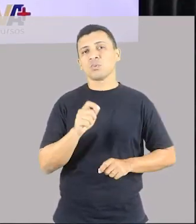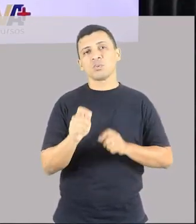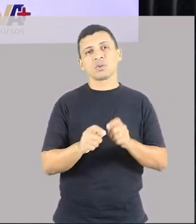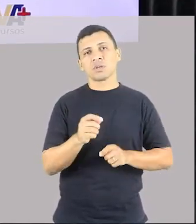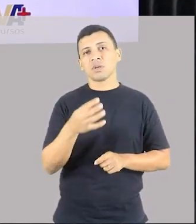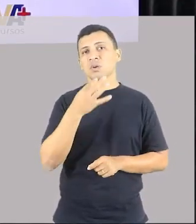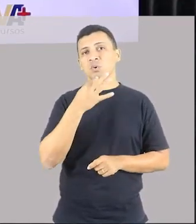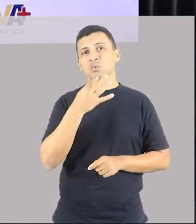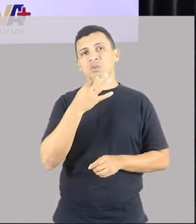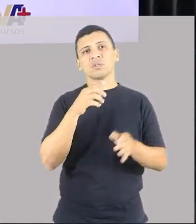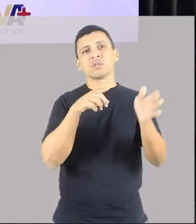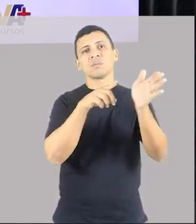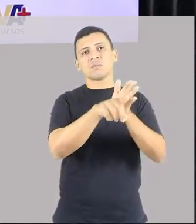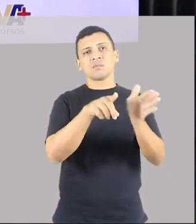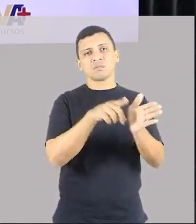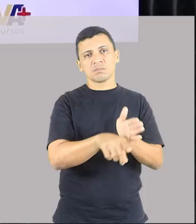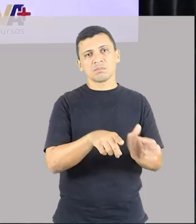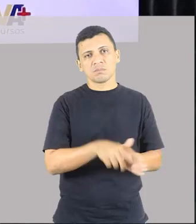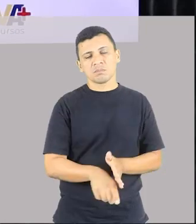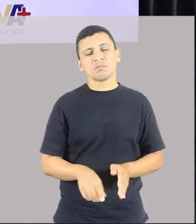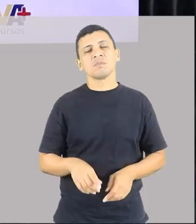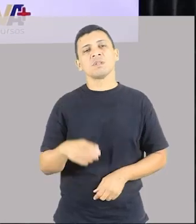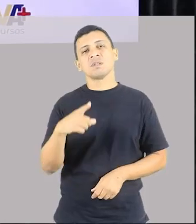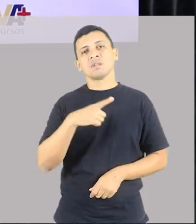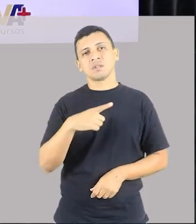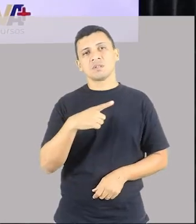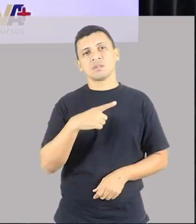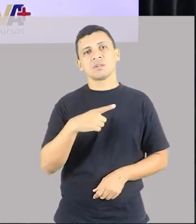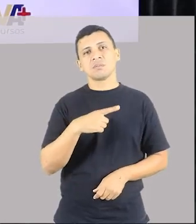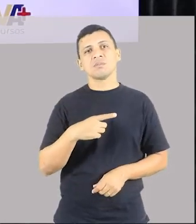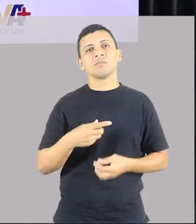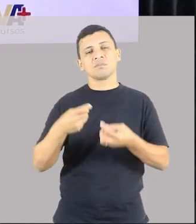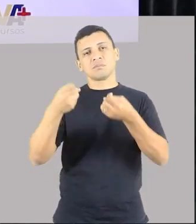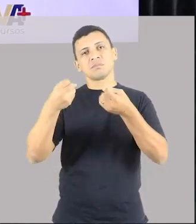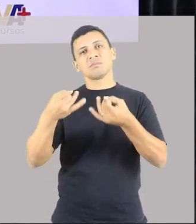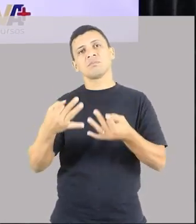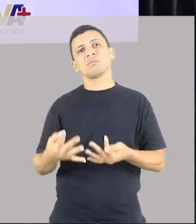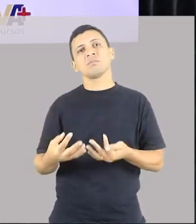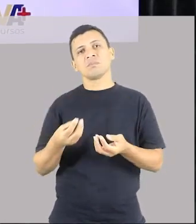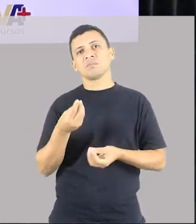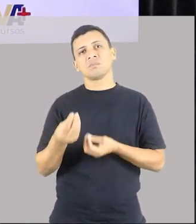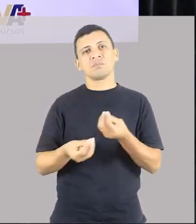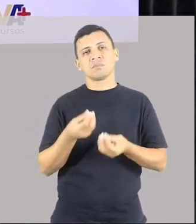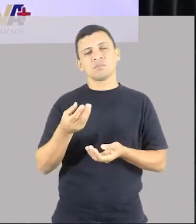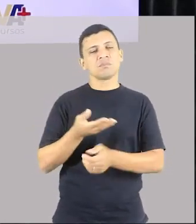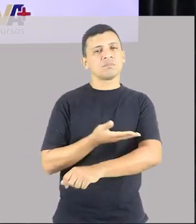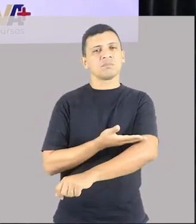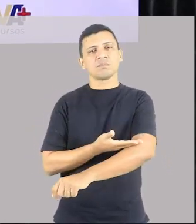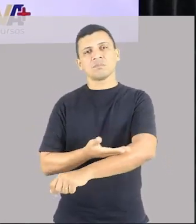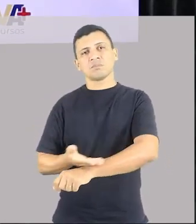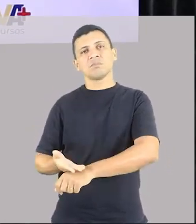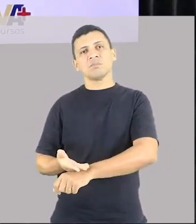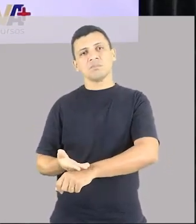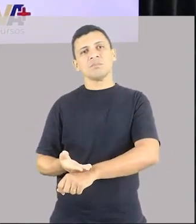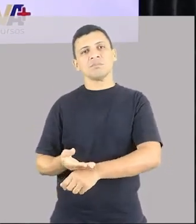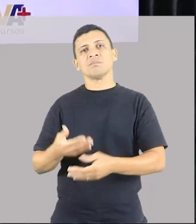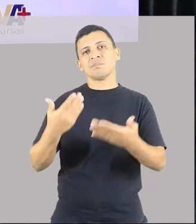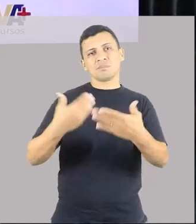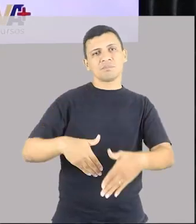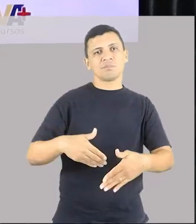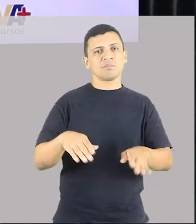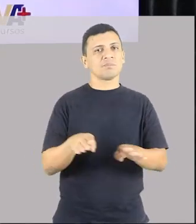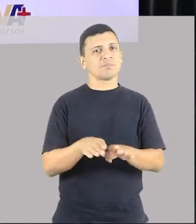de cobrança, além de se ambientar com esse tipo de abordagem, como é costumeiramente cobrado nas provas e